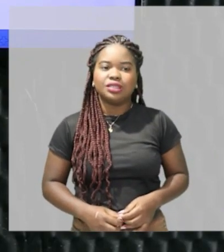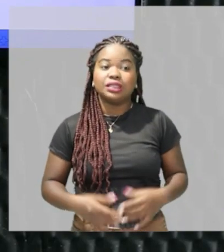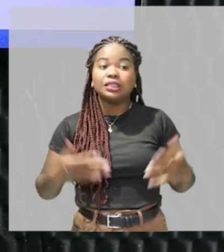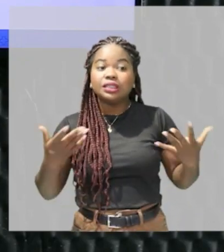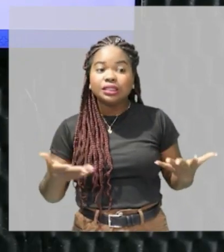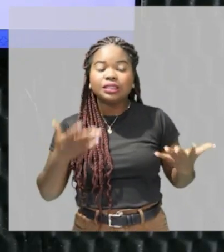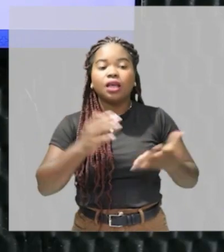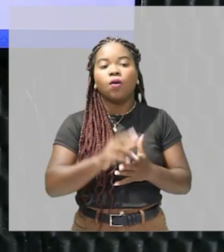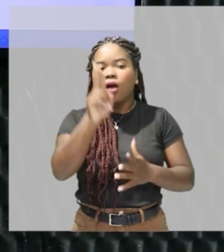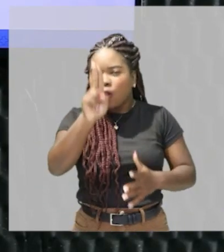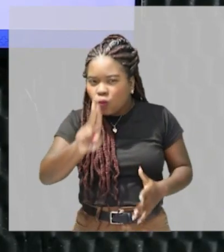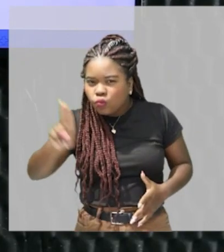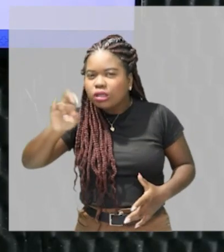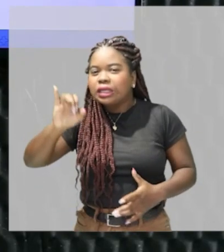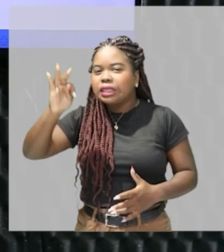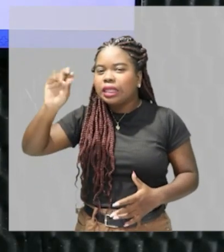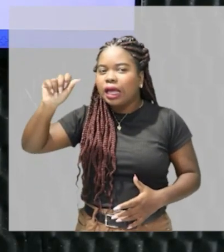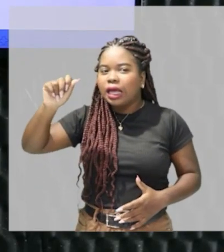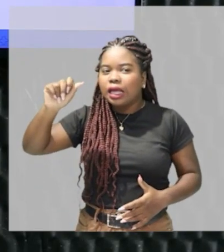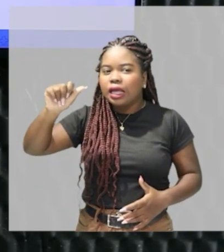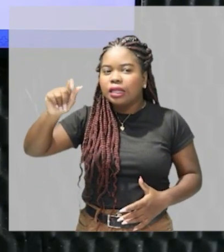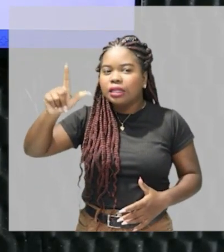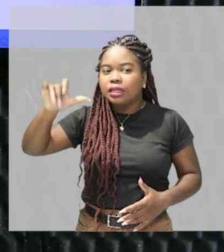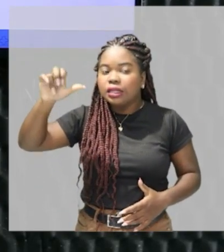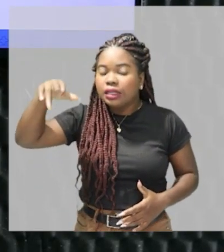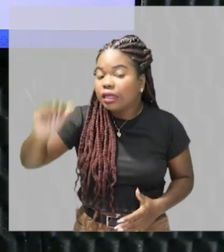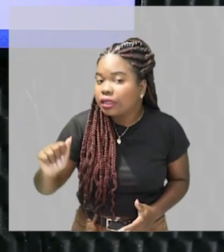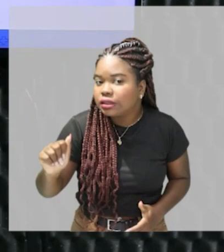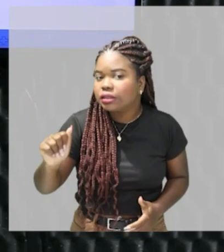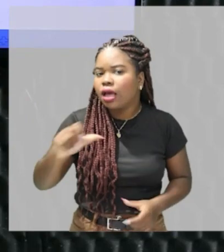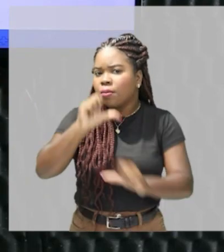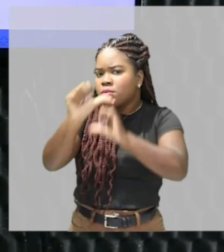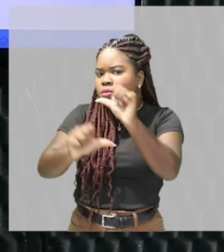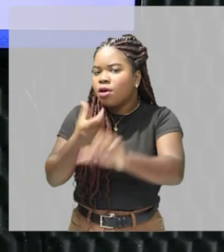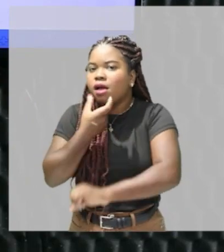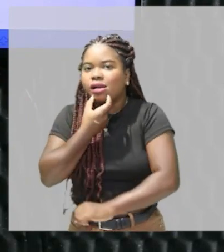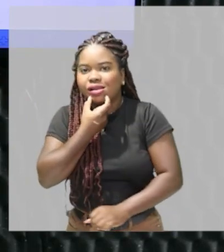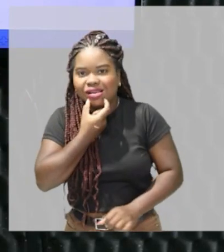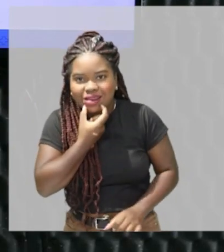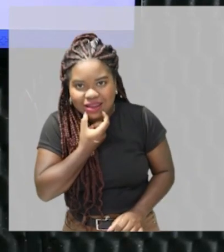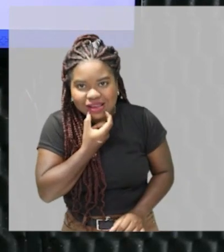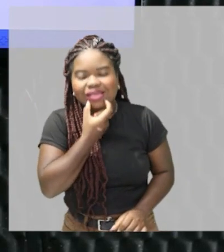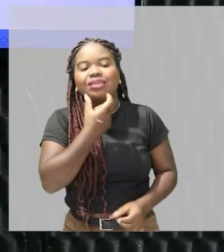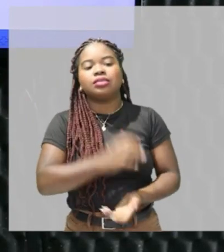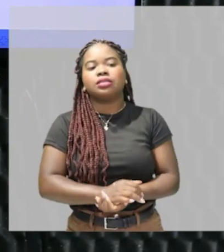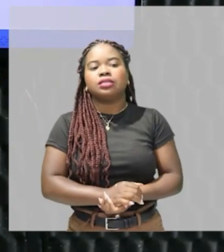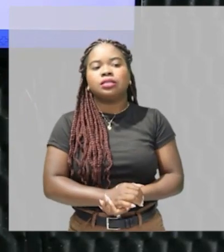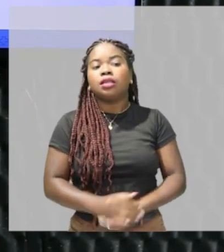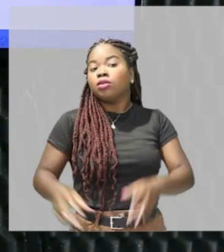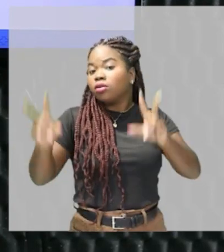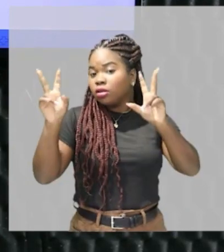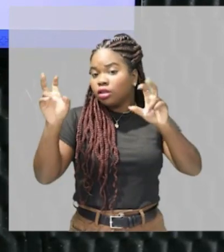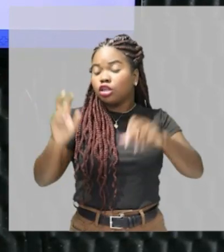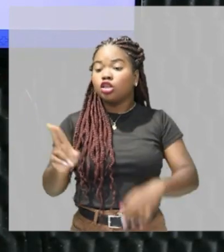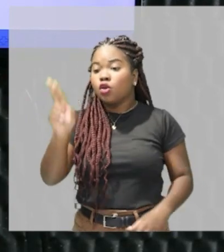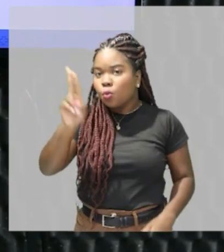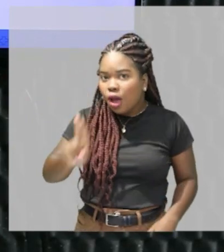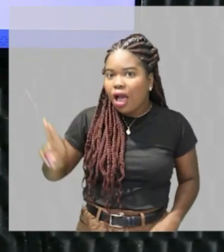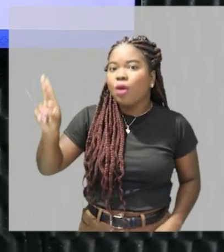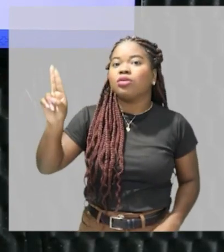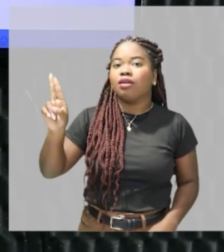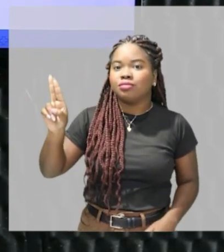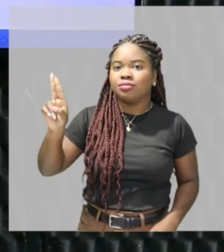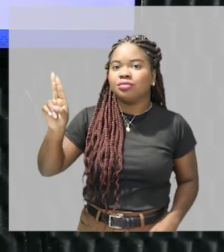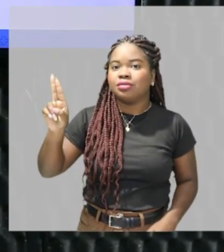inglês. Então, olha a relação entre o que o enunciado nos falou com o título. O enunciado destacou que uma universidade